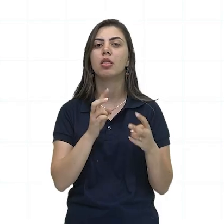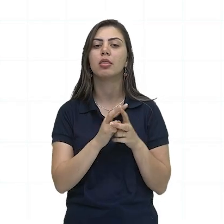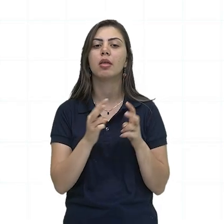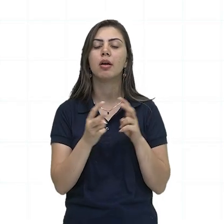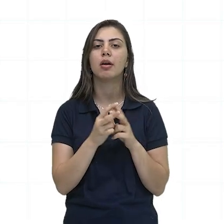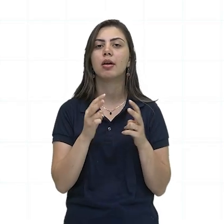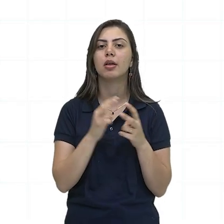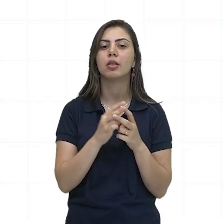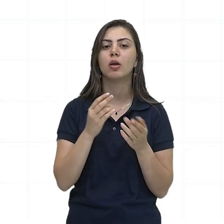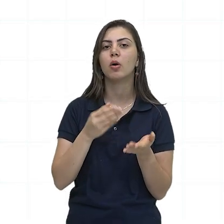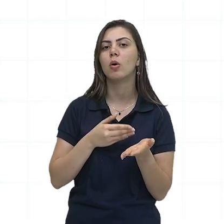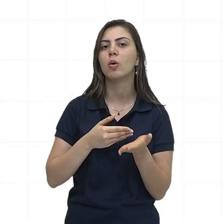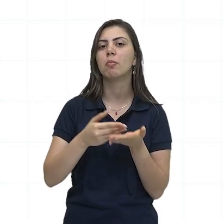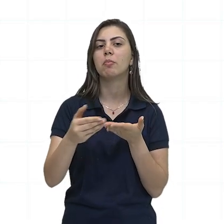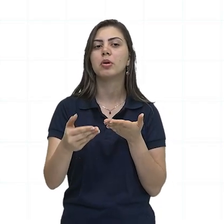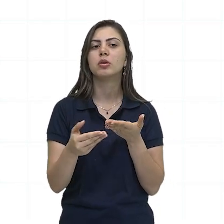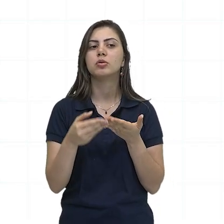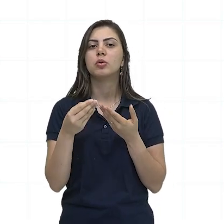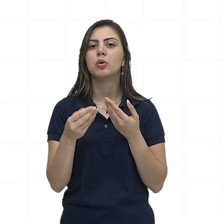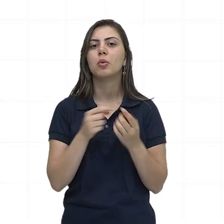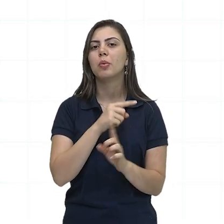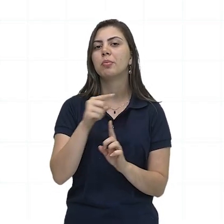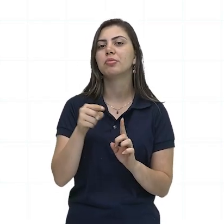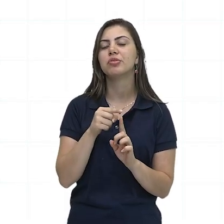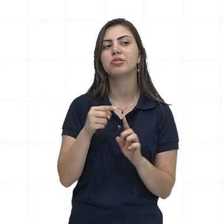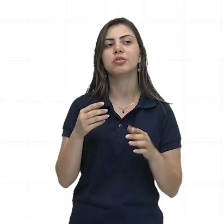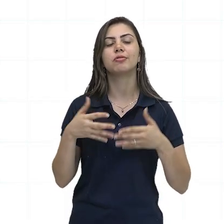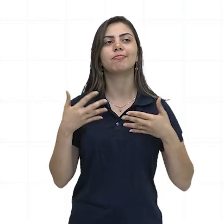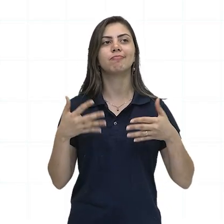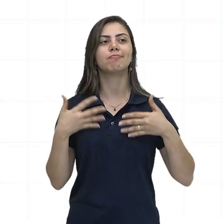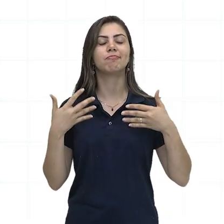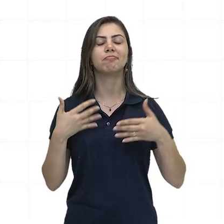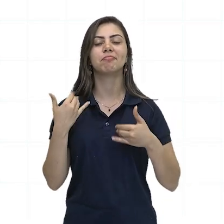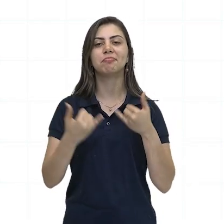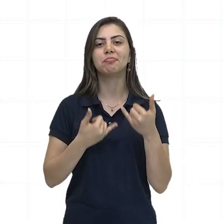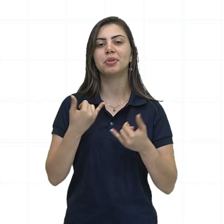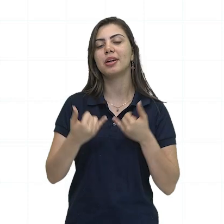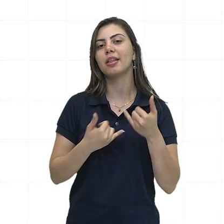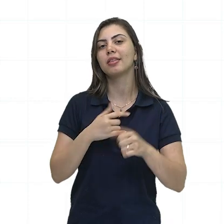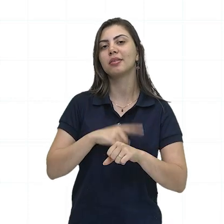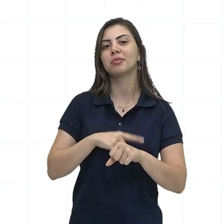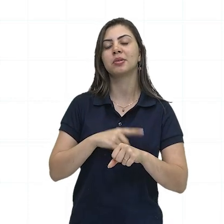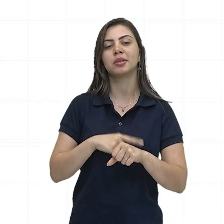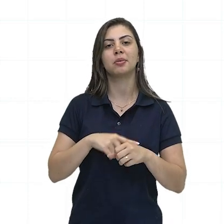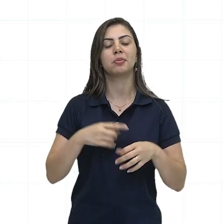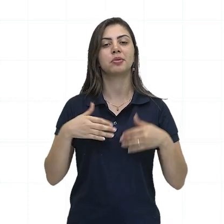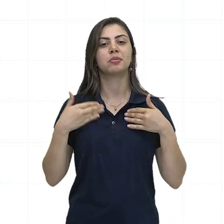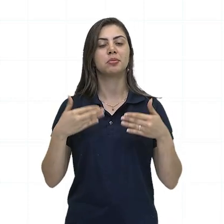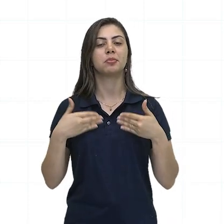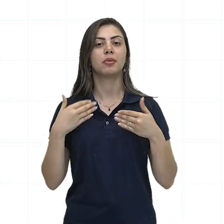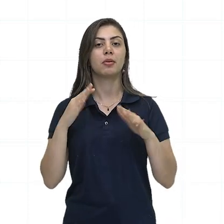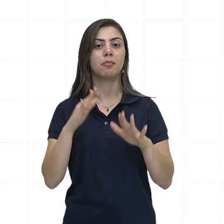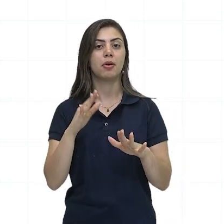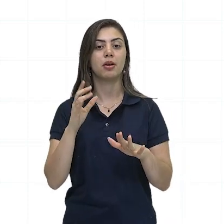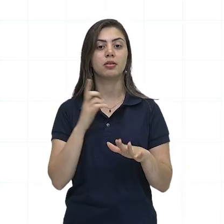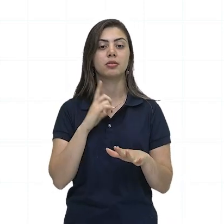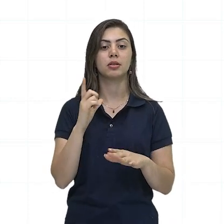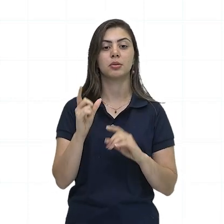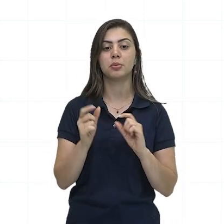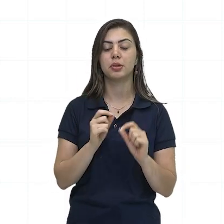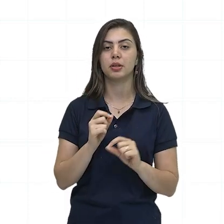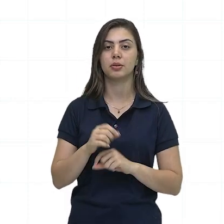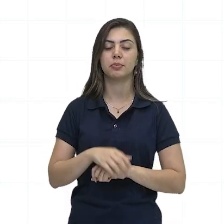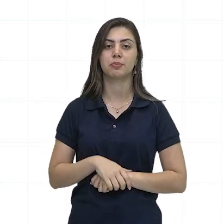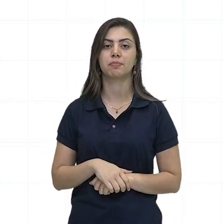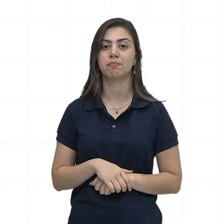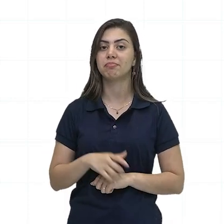ali nessa cidade como uma forma de brincadeira, um momento de descontração, mas teve uma